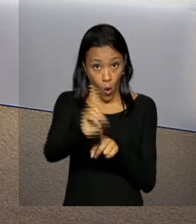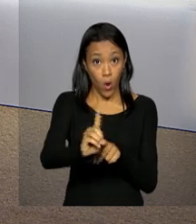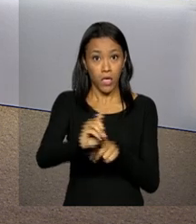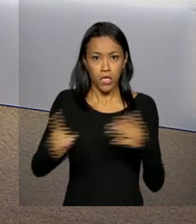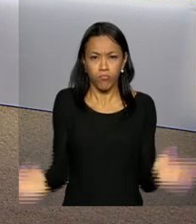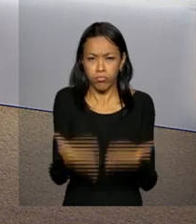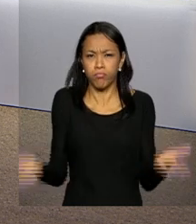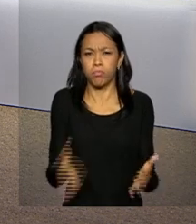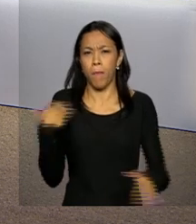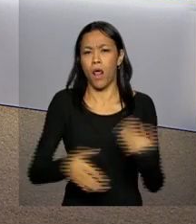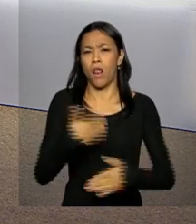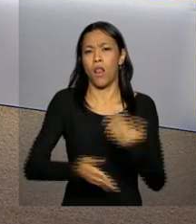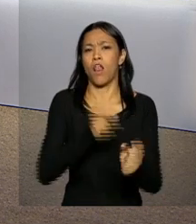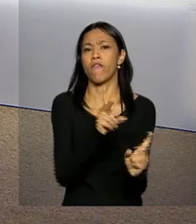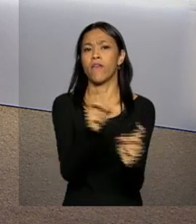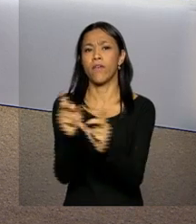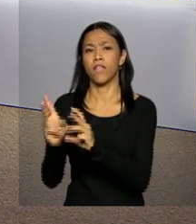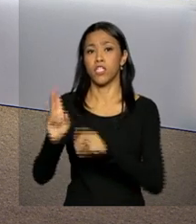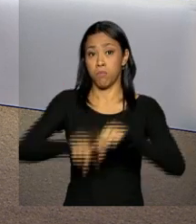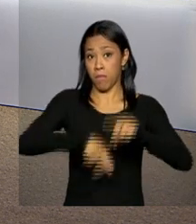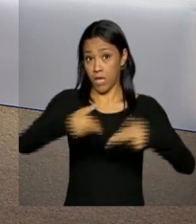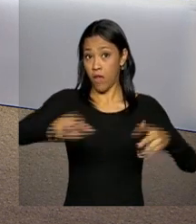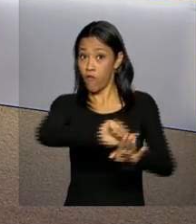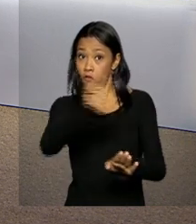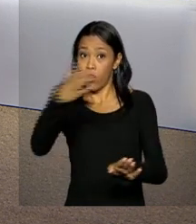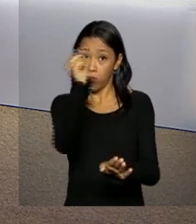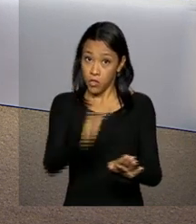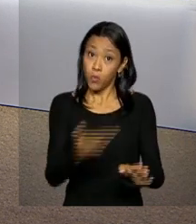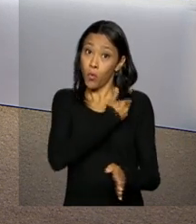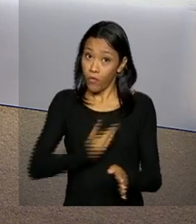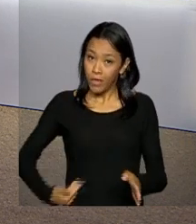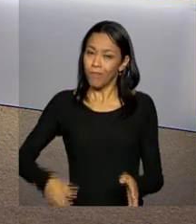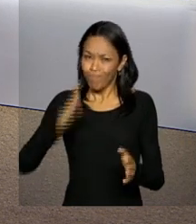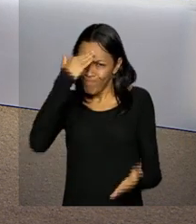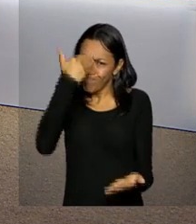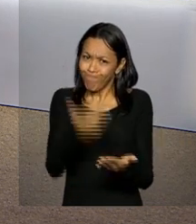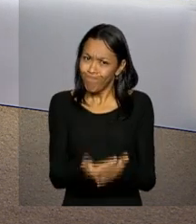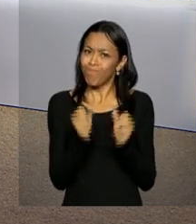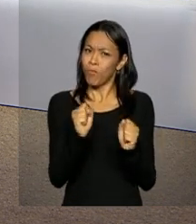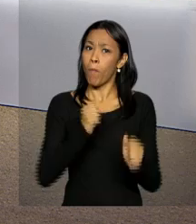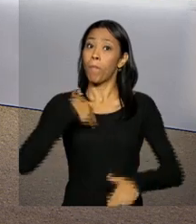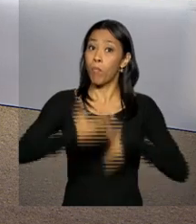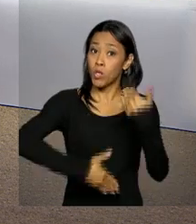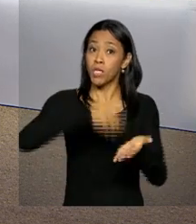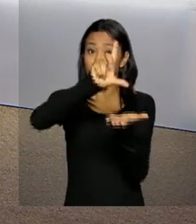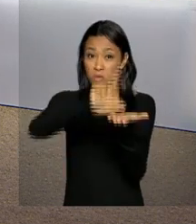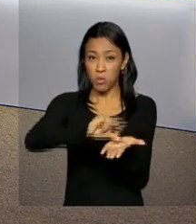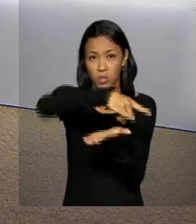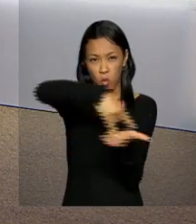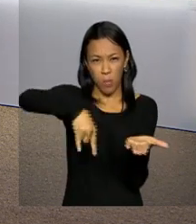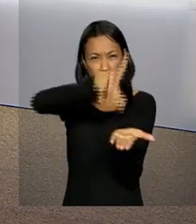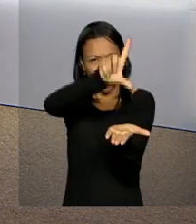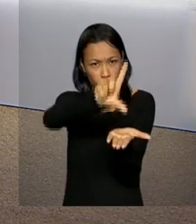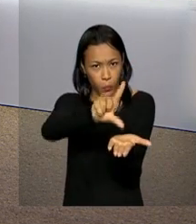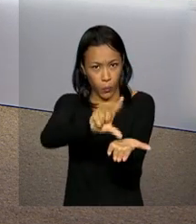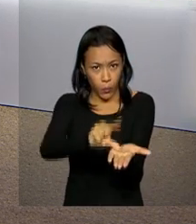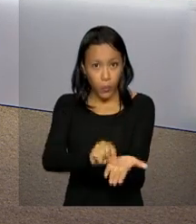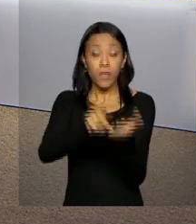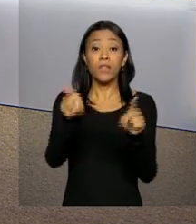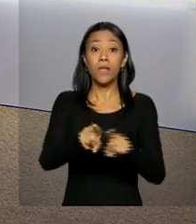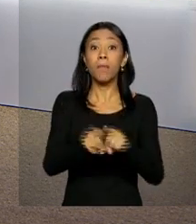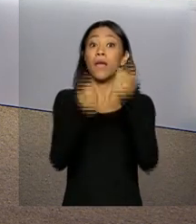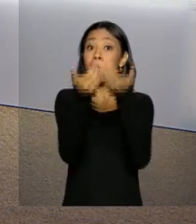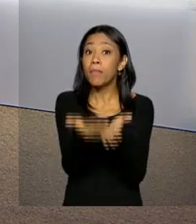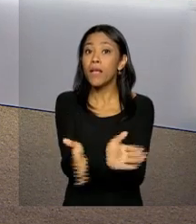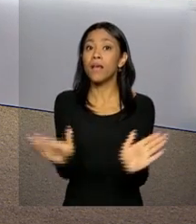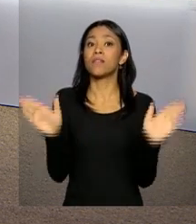estimulou o comércio externo o governo também apostou na facilitação do processo de exportação com a diminuição da burocracia e